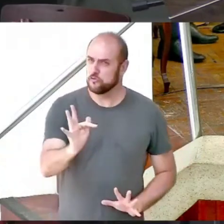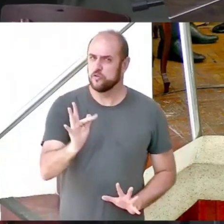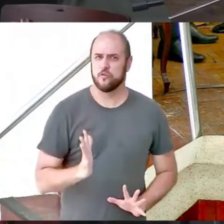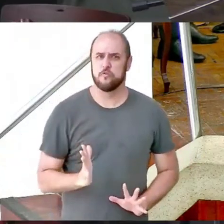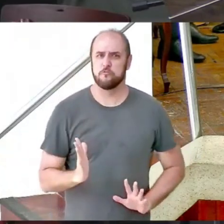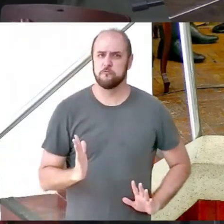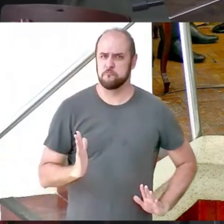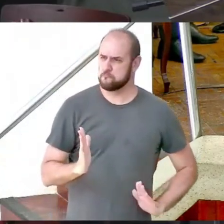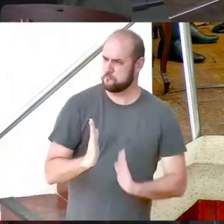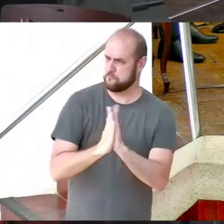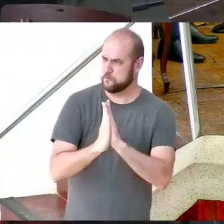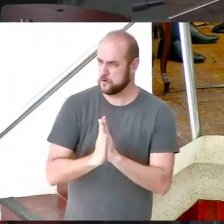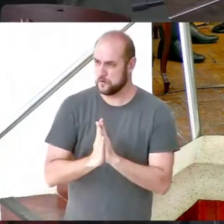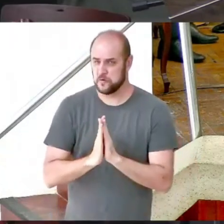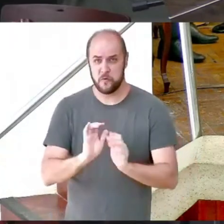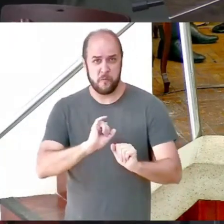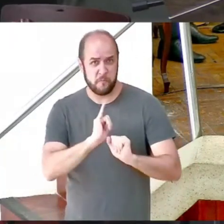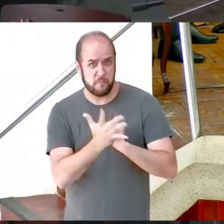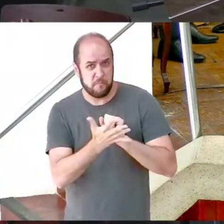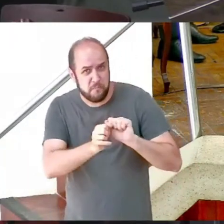Enfrentaremos uma nova pandemia?